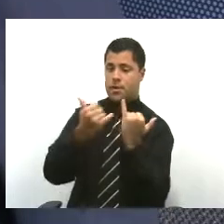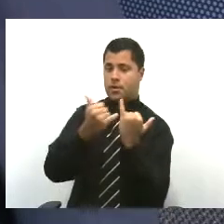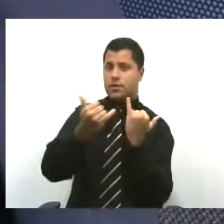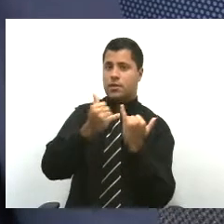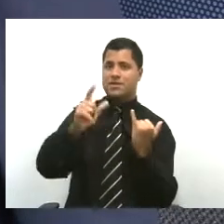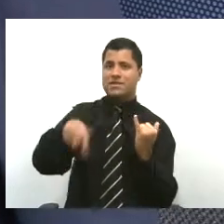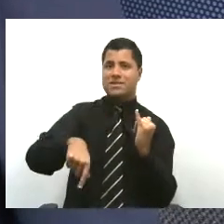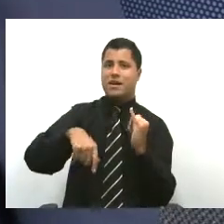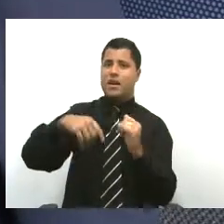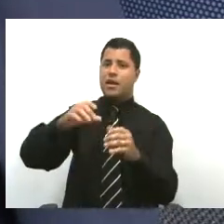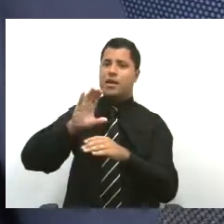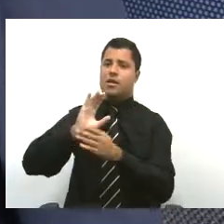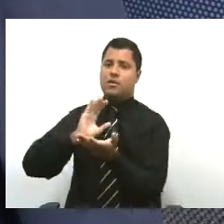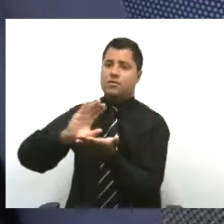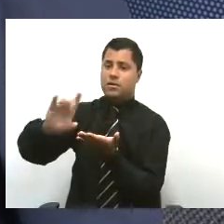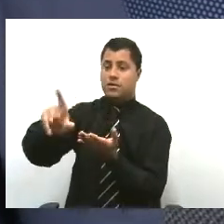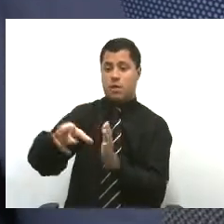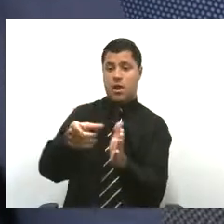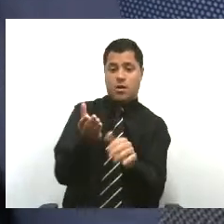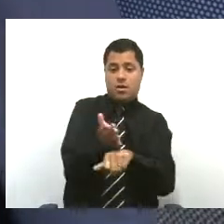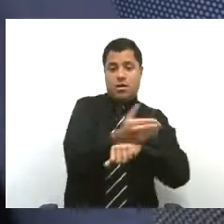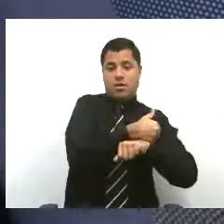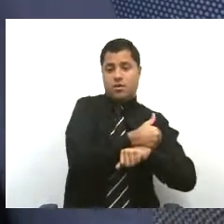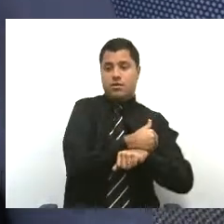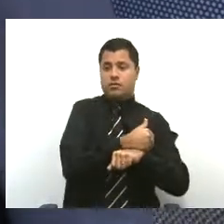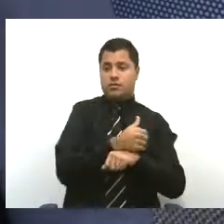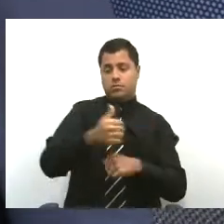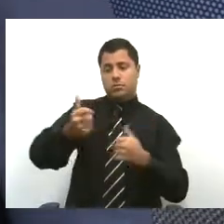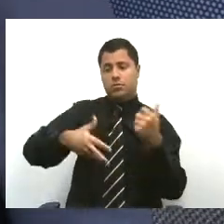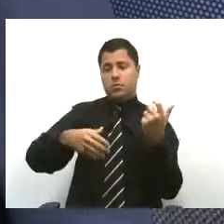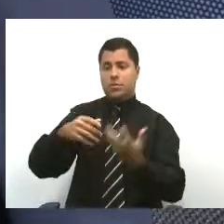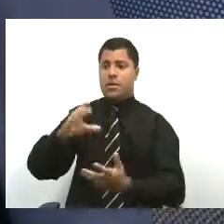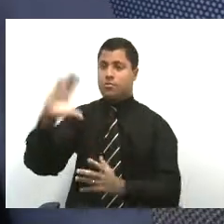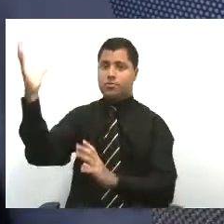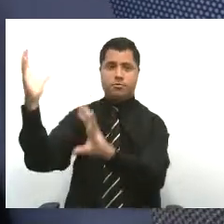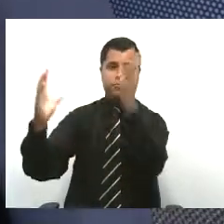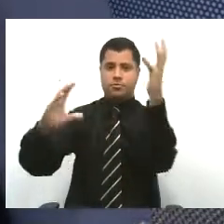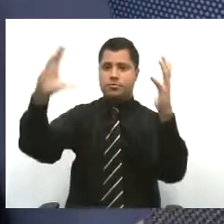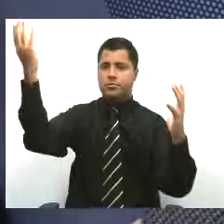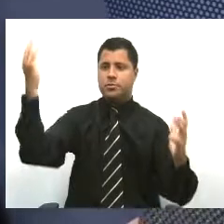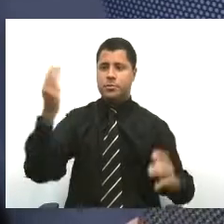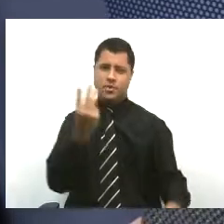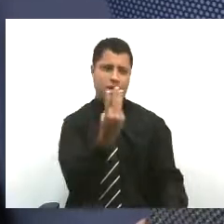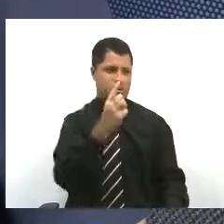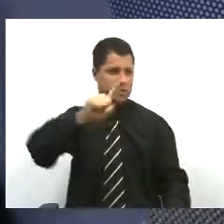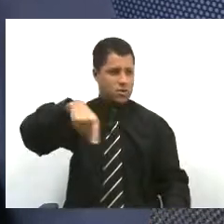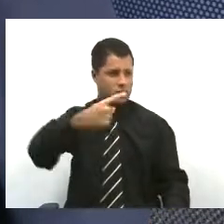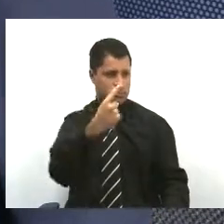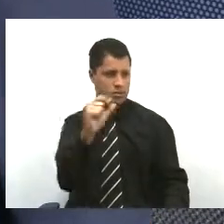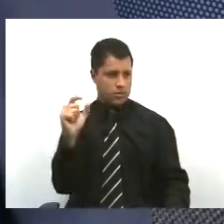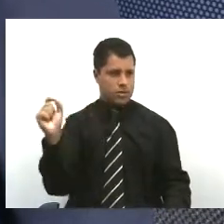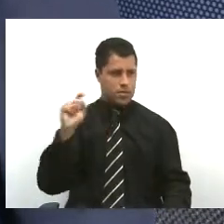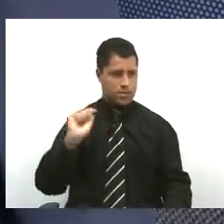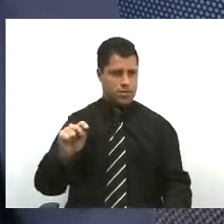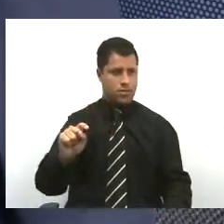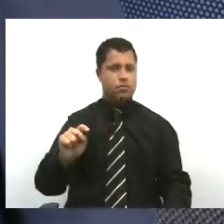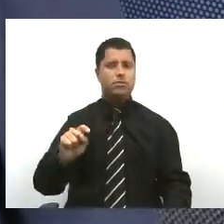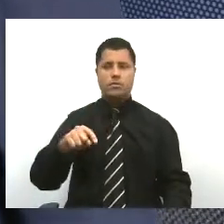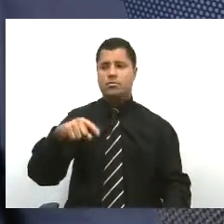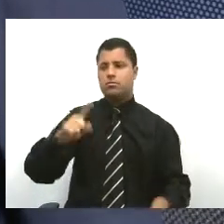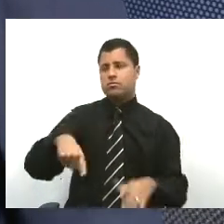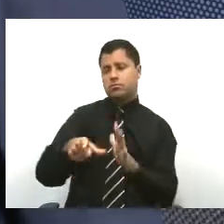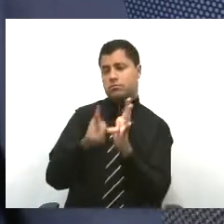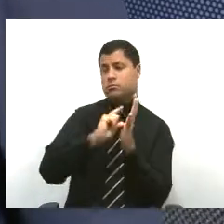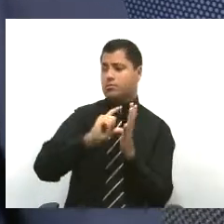é investido na prevenção e no atendimento de ocorrências. 3 milhões e 100, mais ou menos, então? É, porque eu tenho que manter o meu estoque.